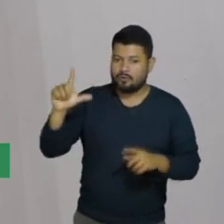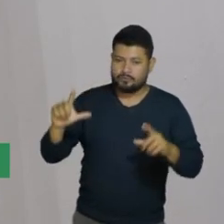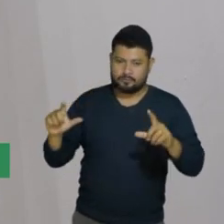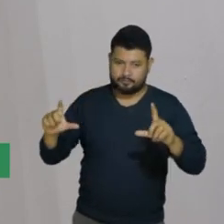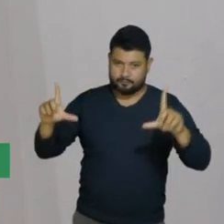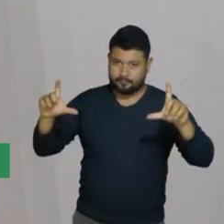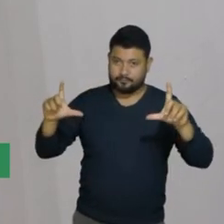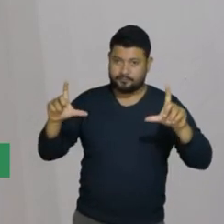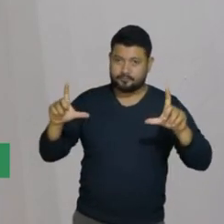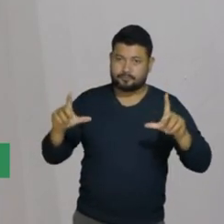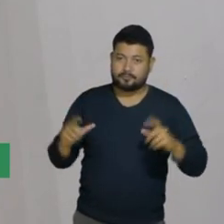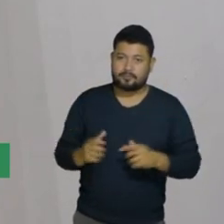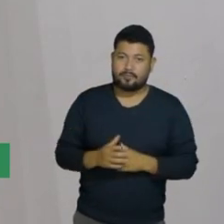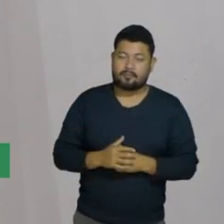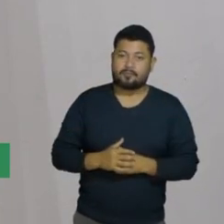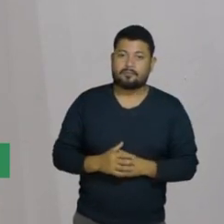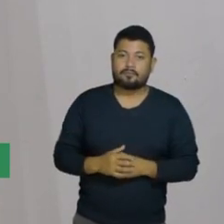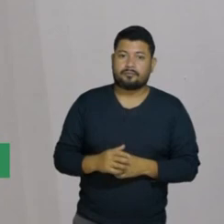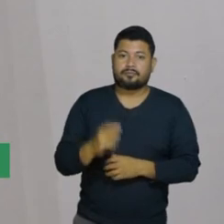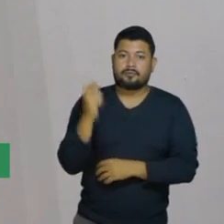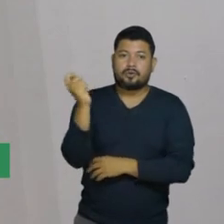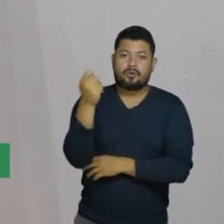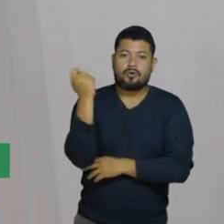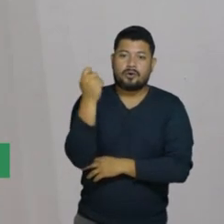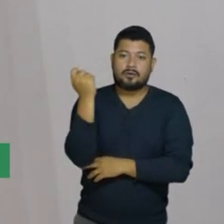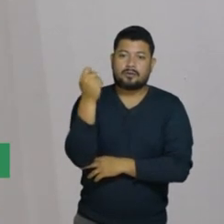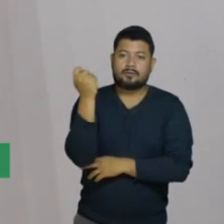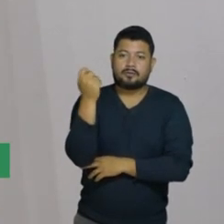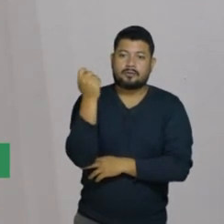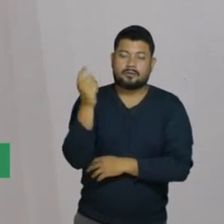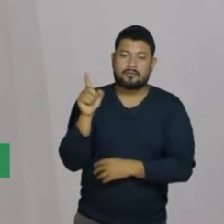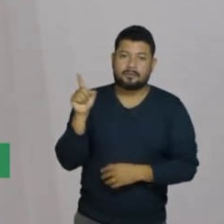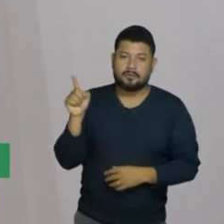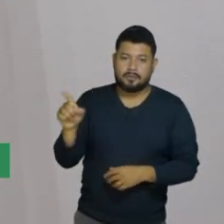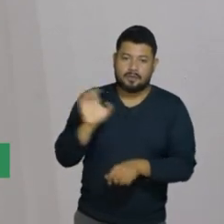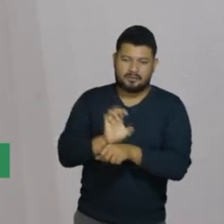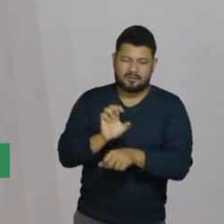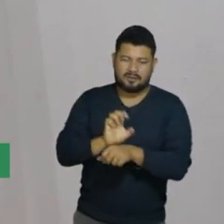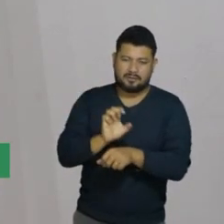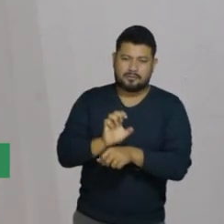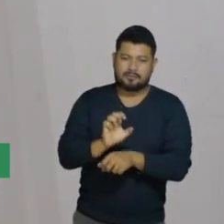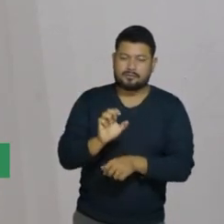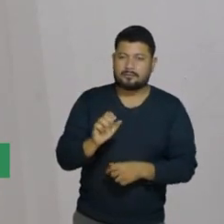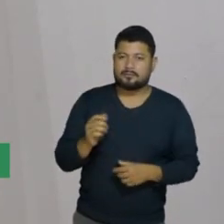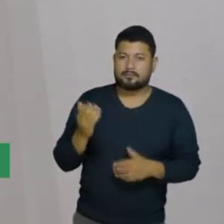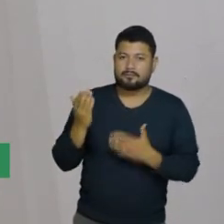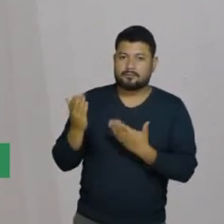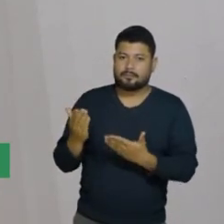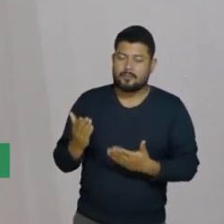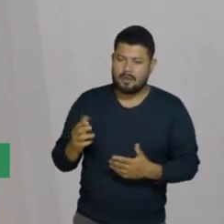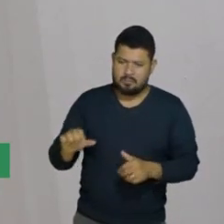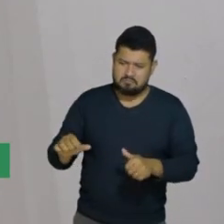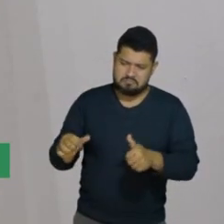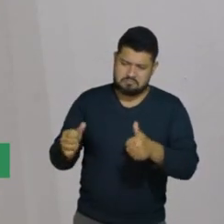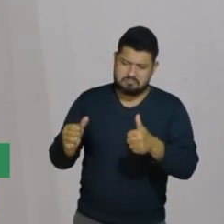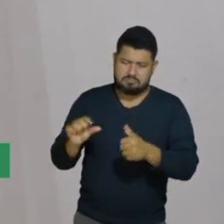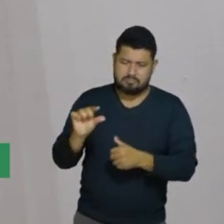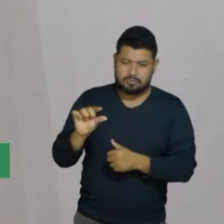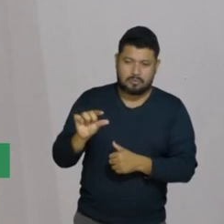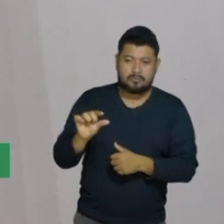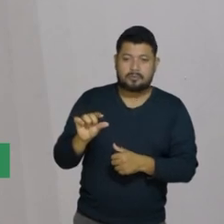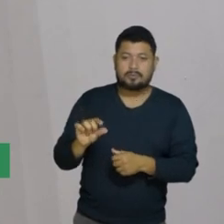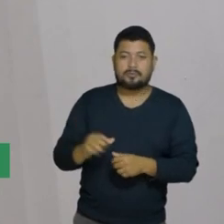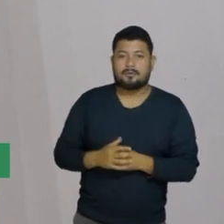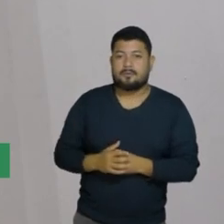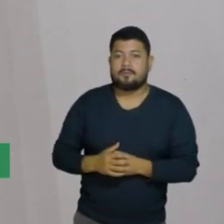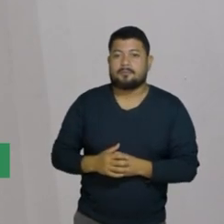a situação é um pouco melhor. Um pouco melhor. Mas ainda muito aquém daquilo que